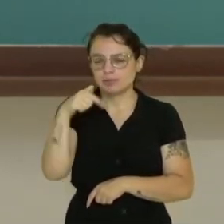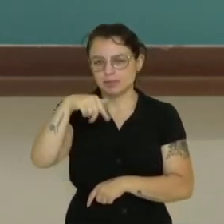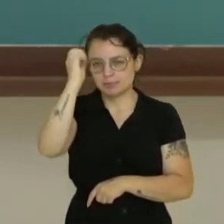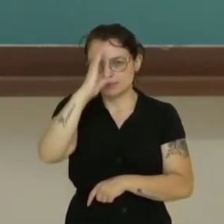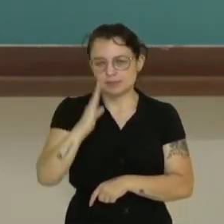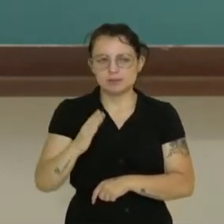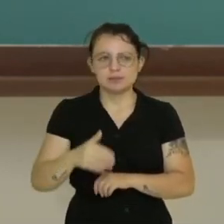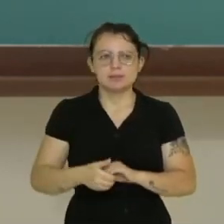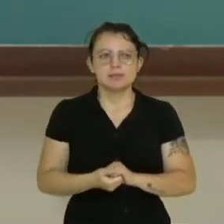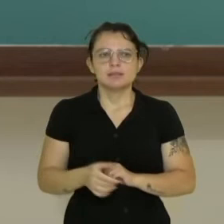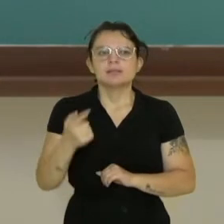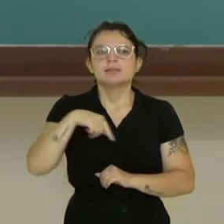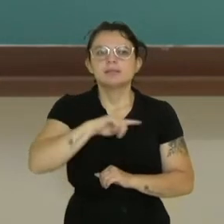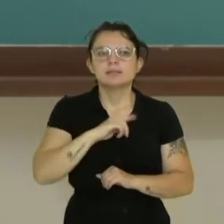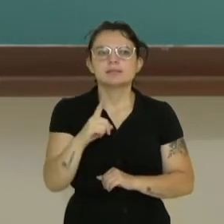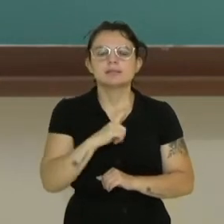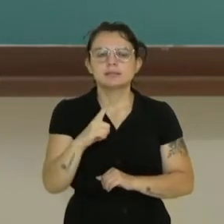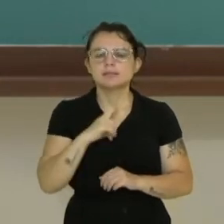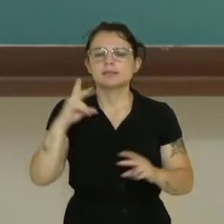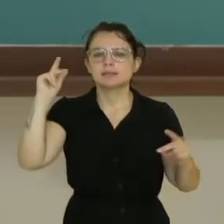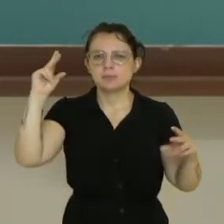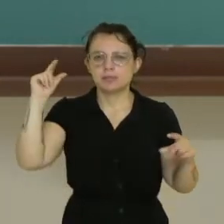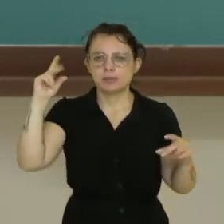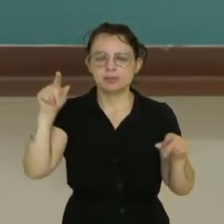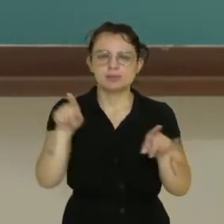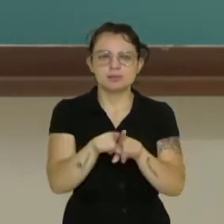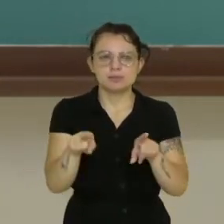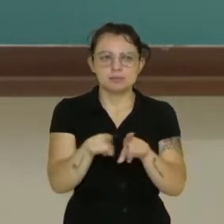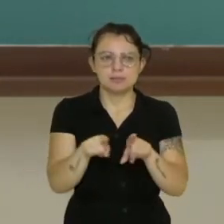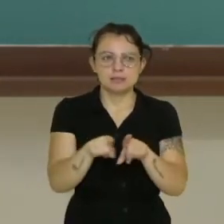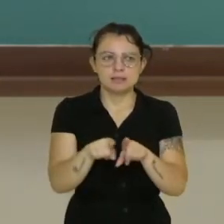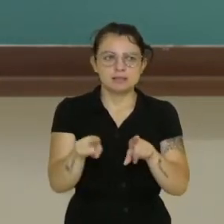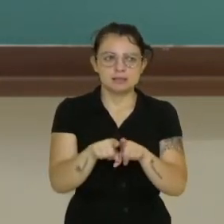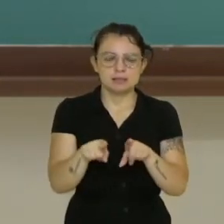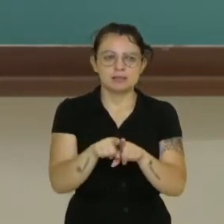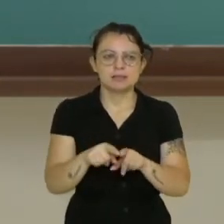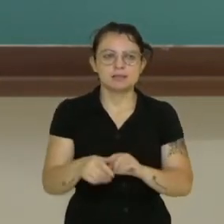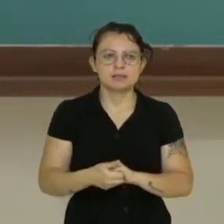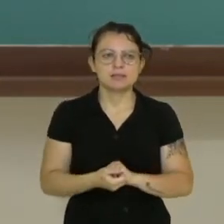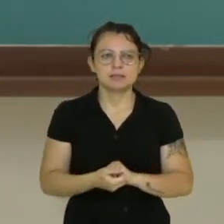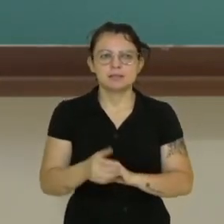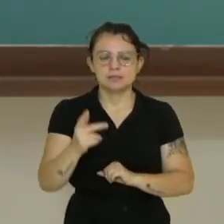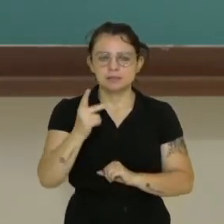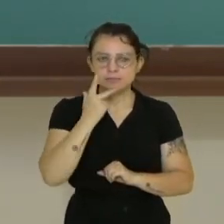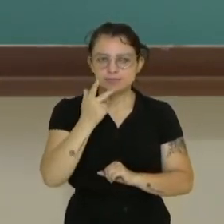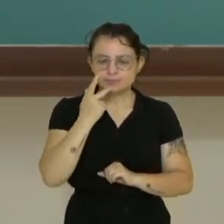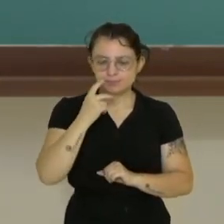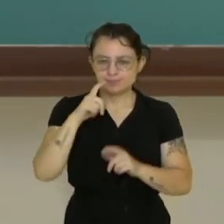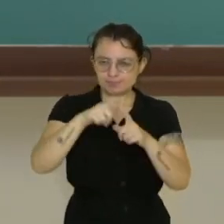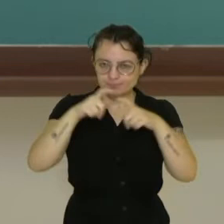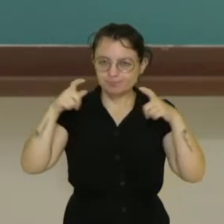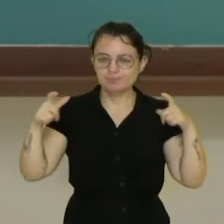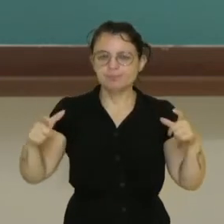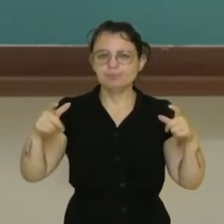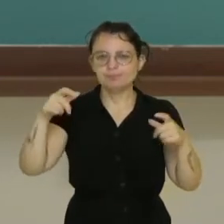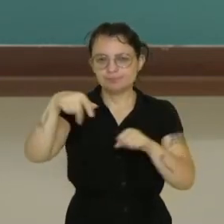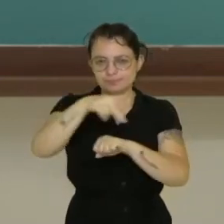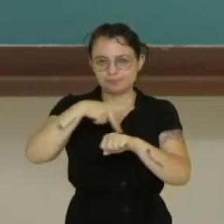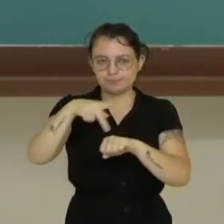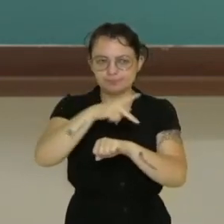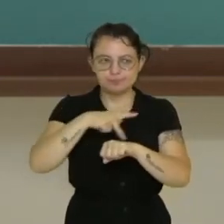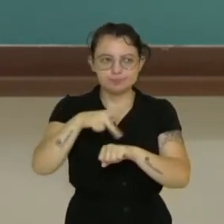Brasil. E nós temos o espanhol, falado na maioria dos países. E aí